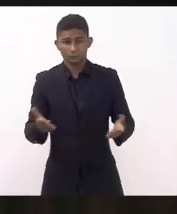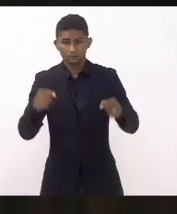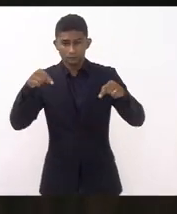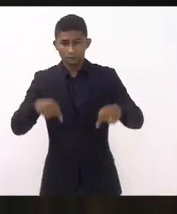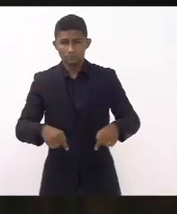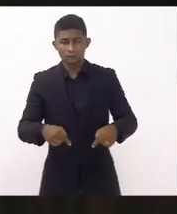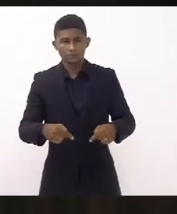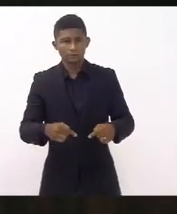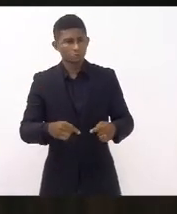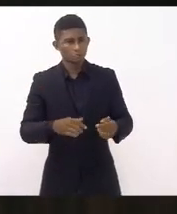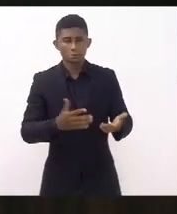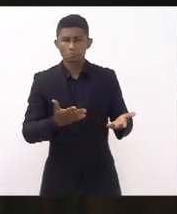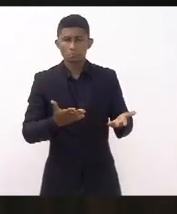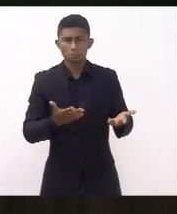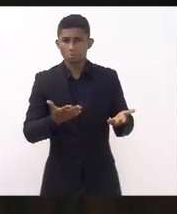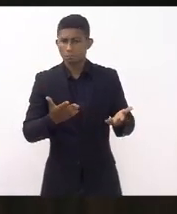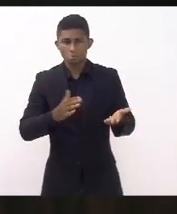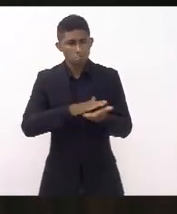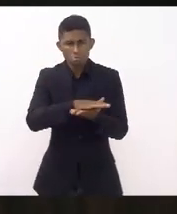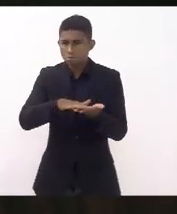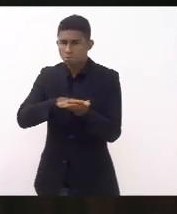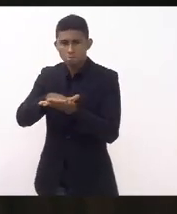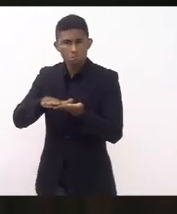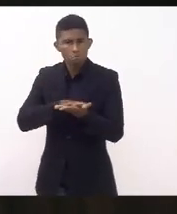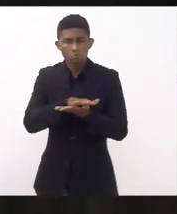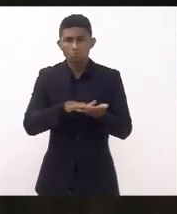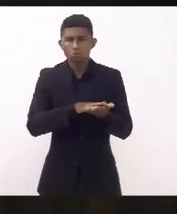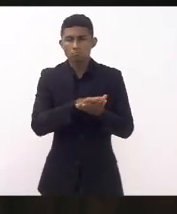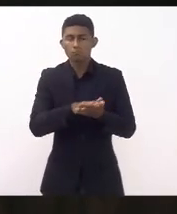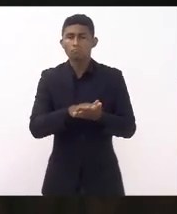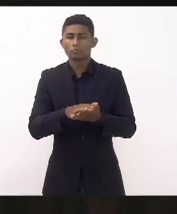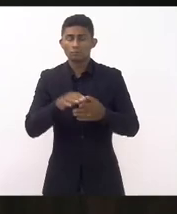havendo a tratar no expediente final,